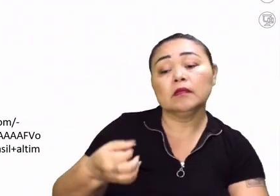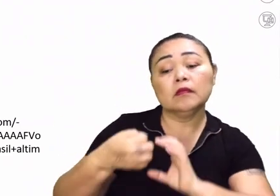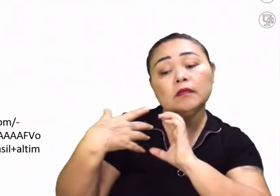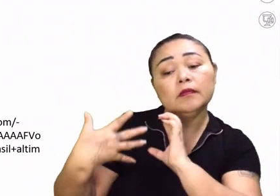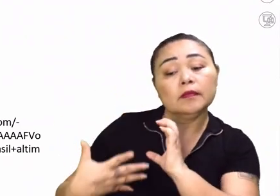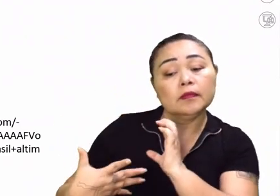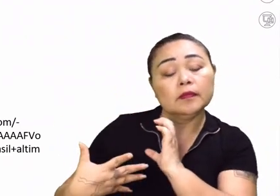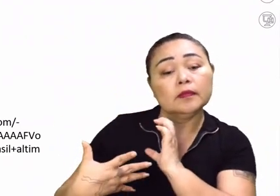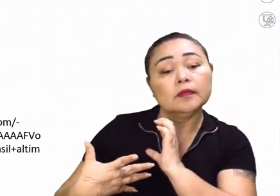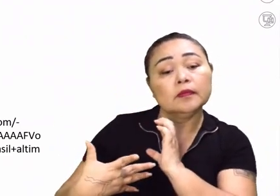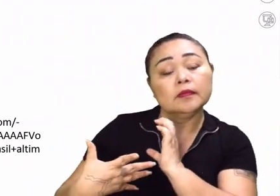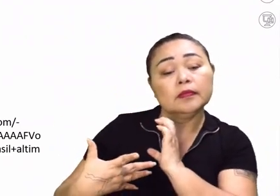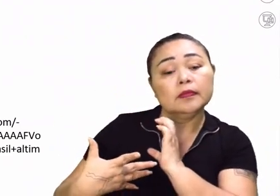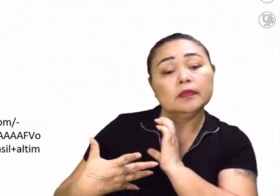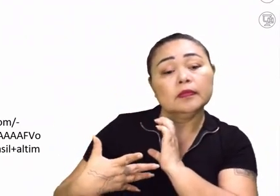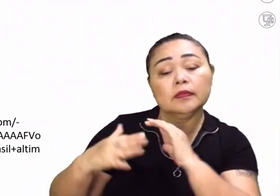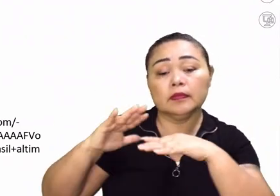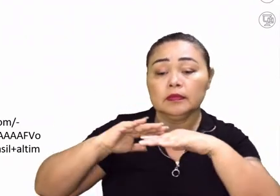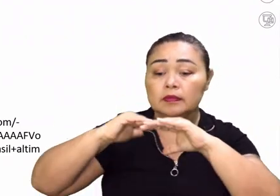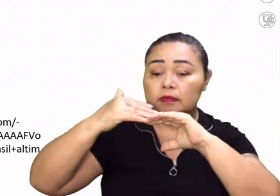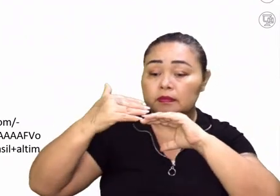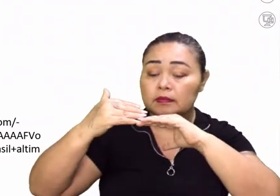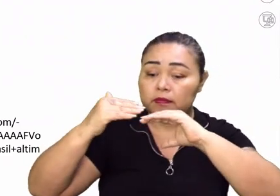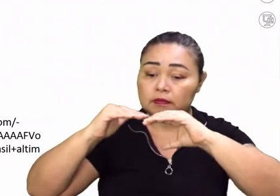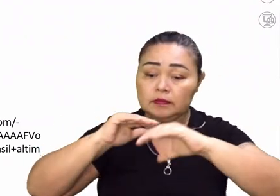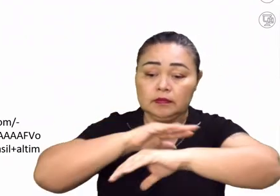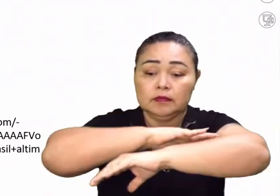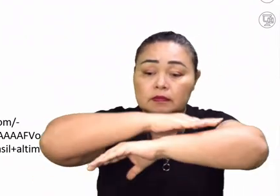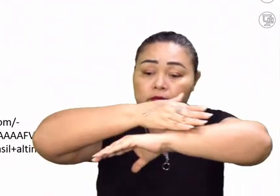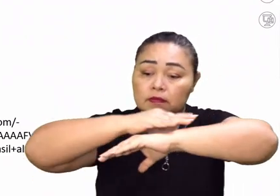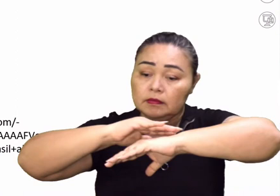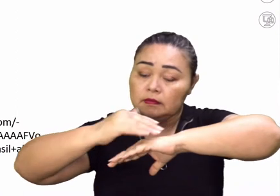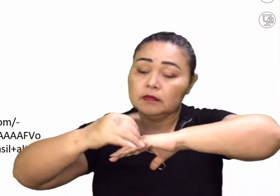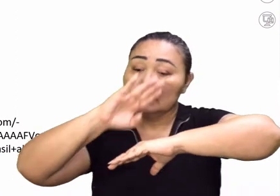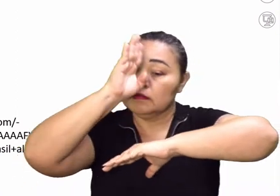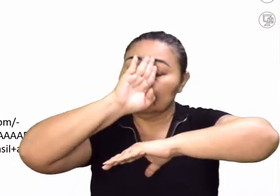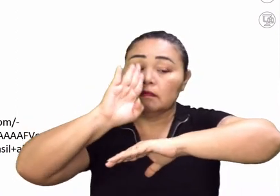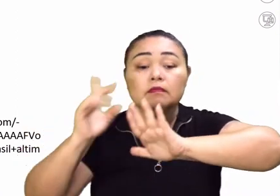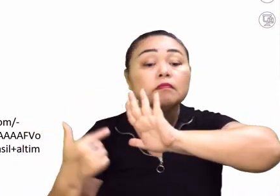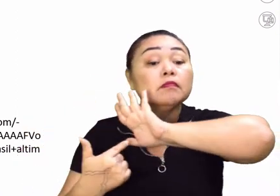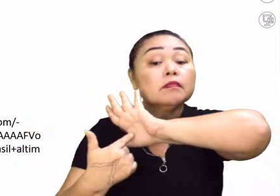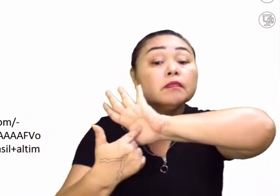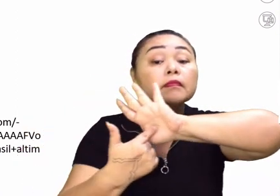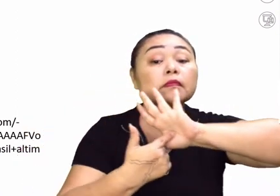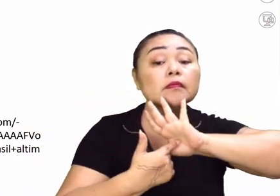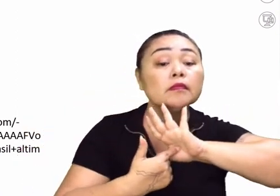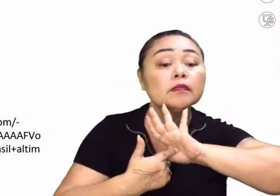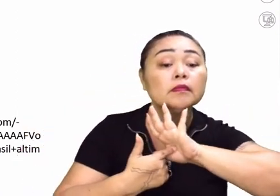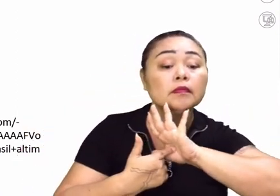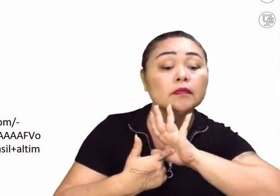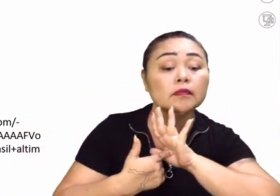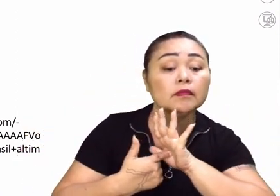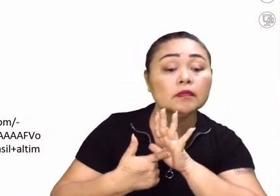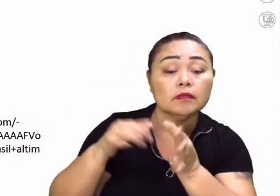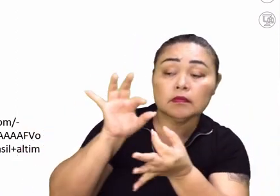caracterização do relevo brasileiro a gente tem um mapa que apresenta o quê